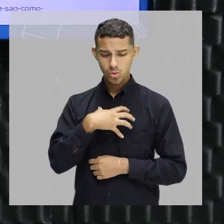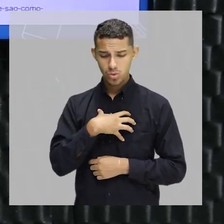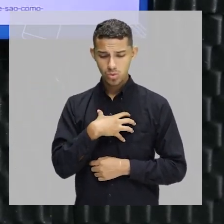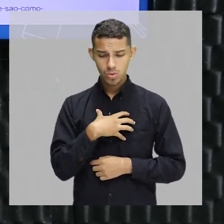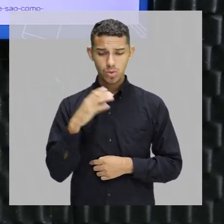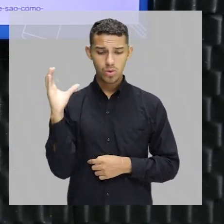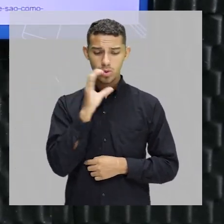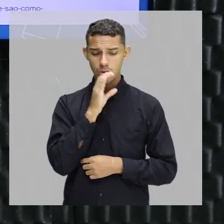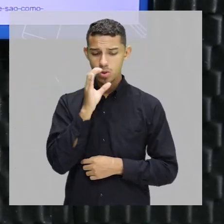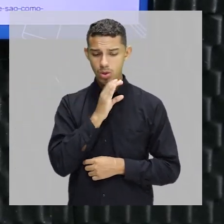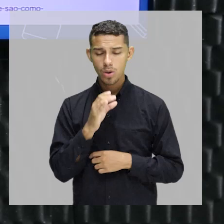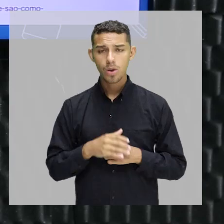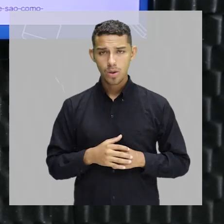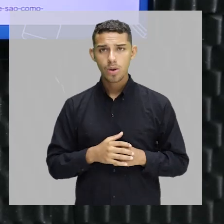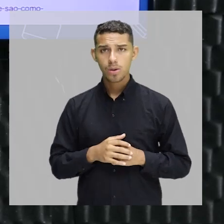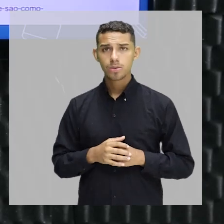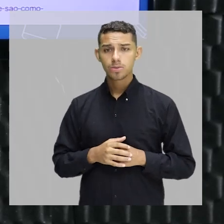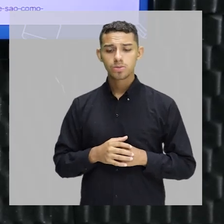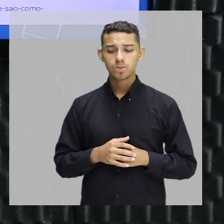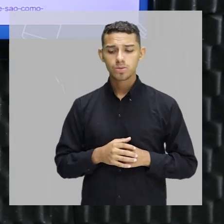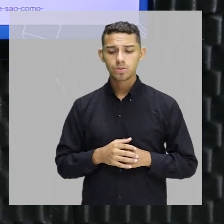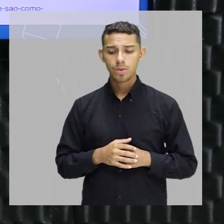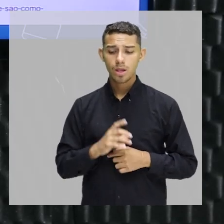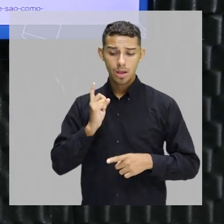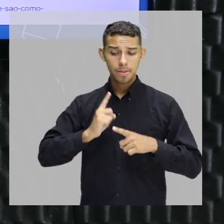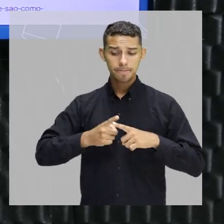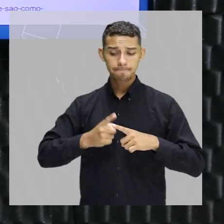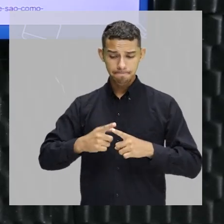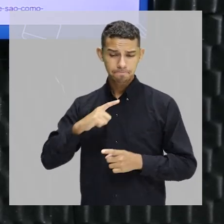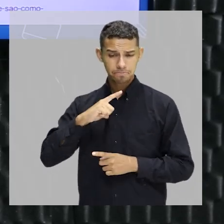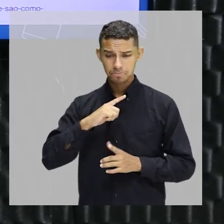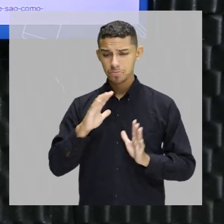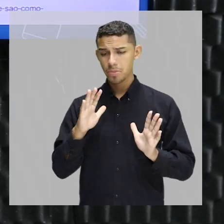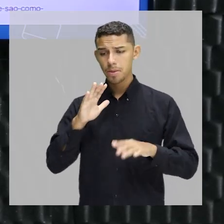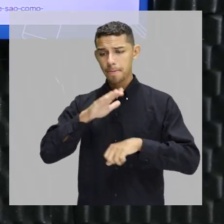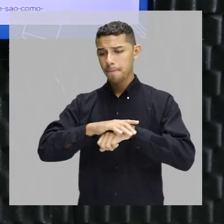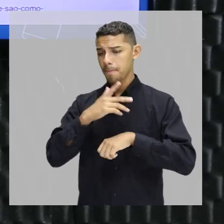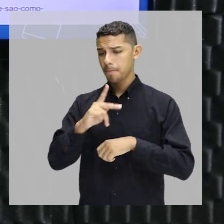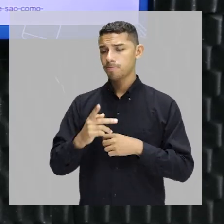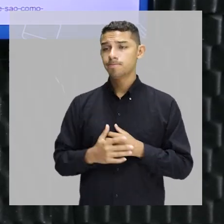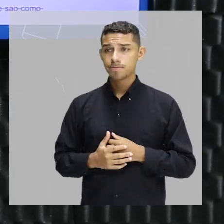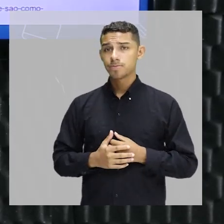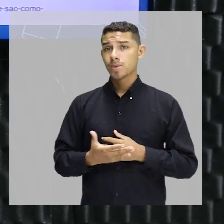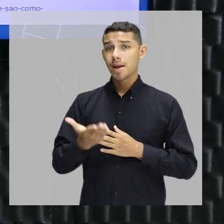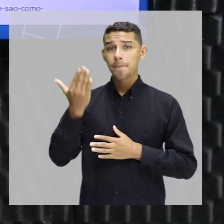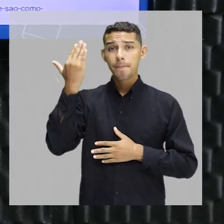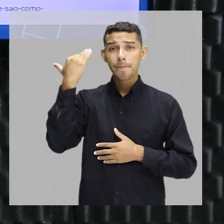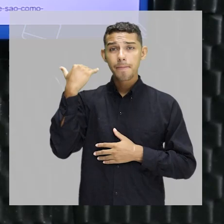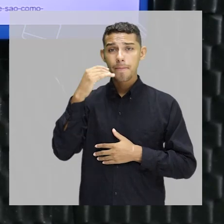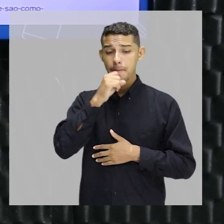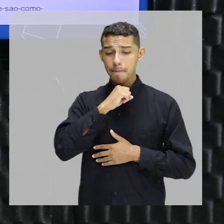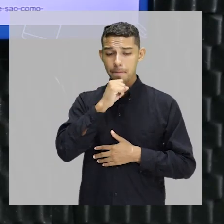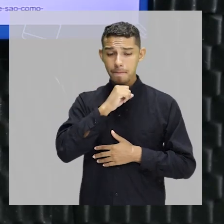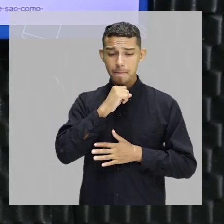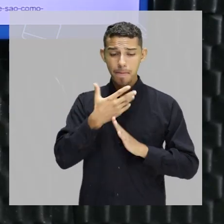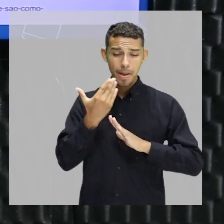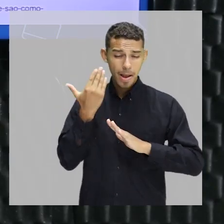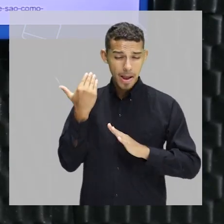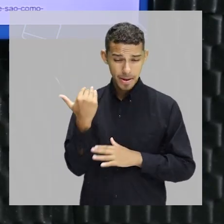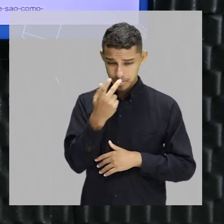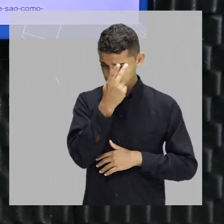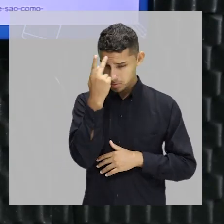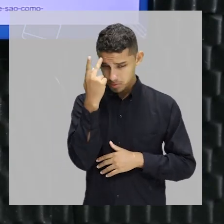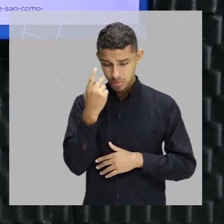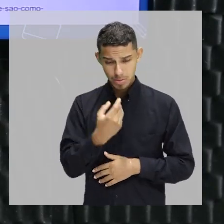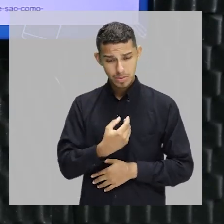passagem, ok? Conseguia sentir, né? Porque essas televisões elas não são mais produzidas. Mas os mais antigos, né? As pessoas um